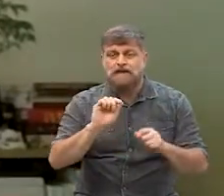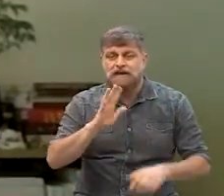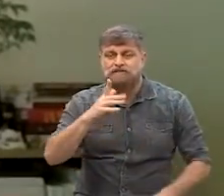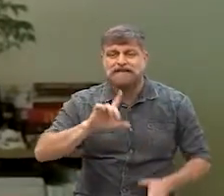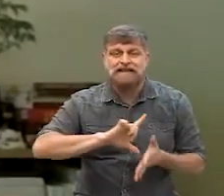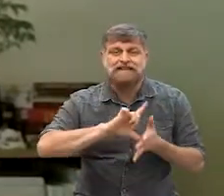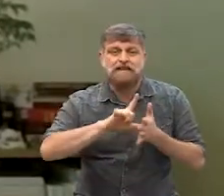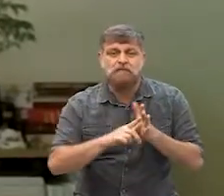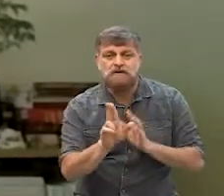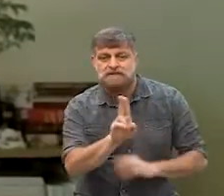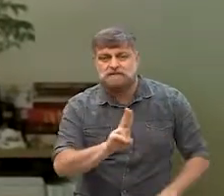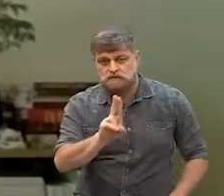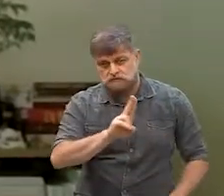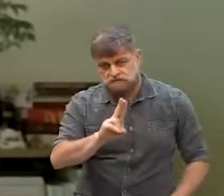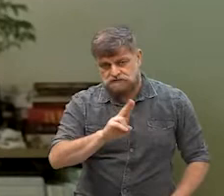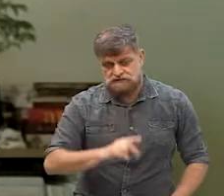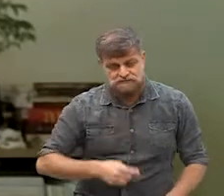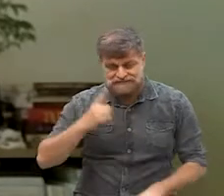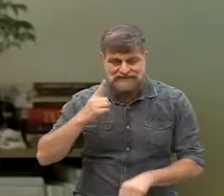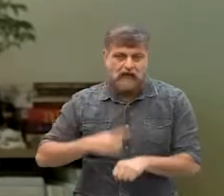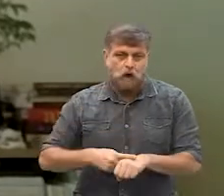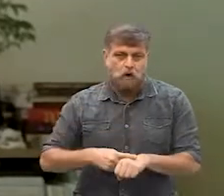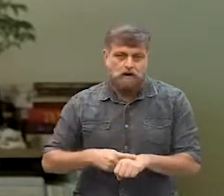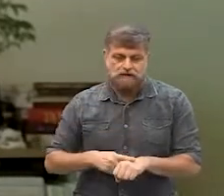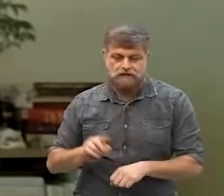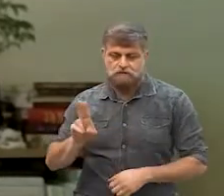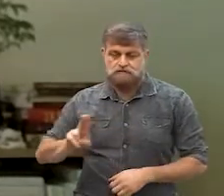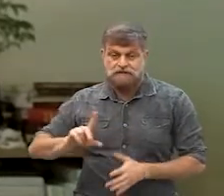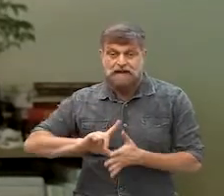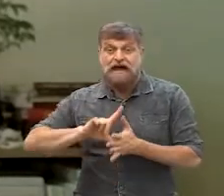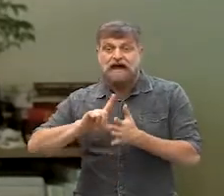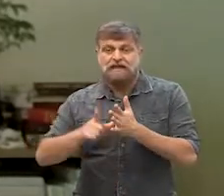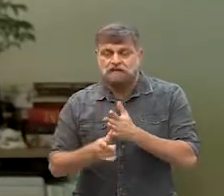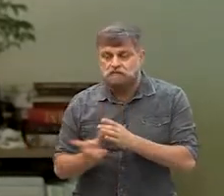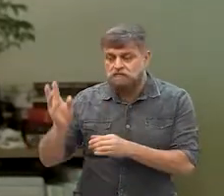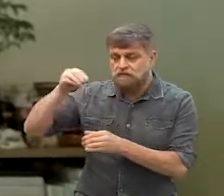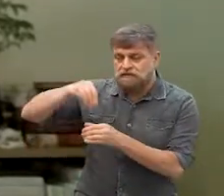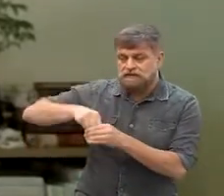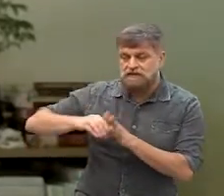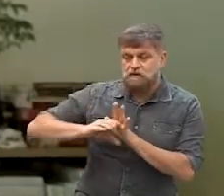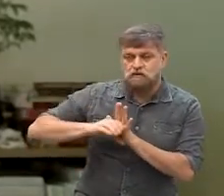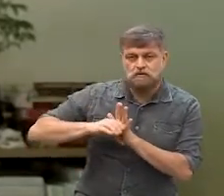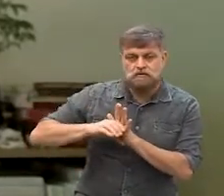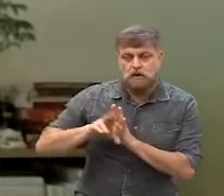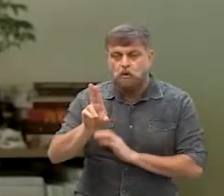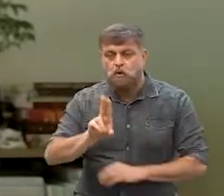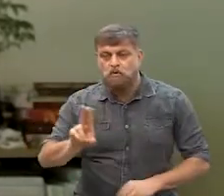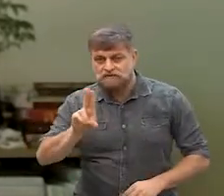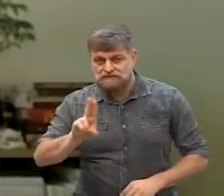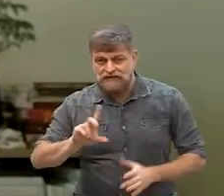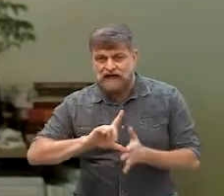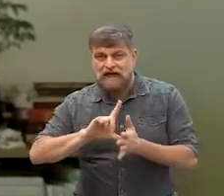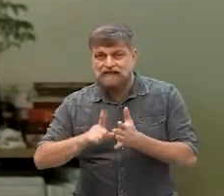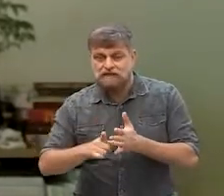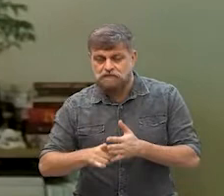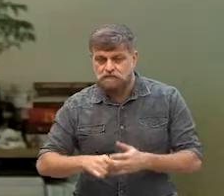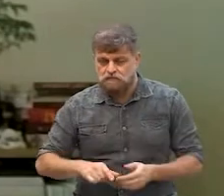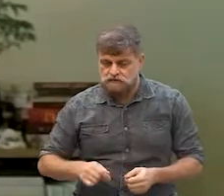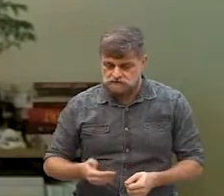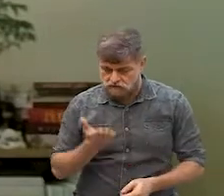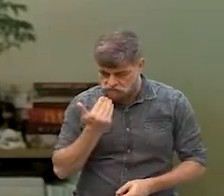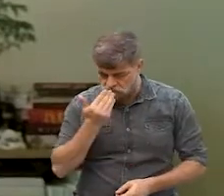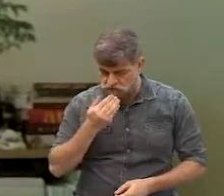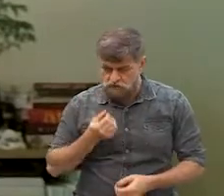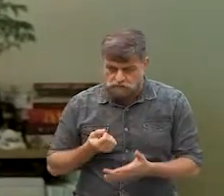desse produto. Não só o consumo dele, não só o que está contido dentro dele, como utilizá-lo, mas também como agir no